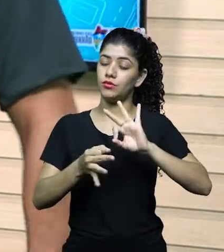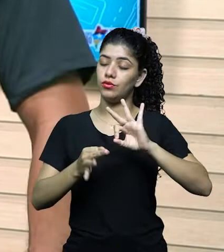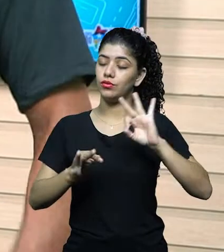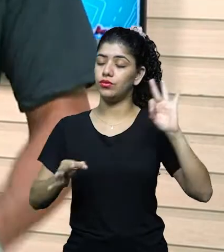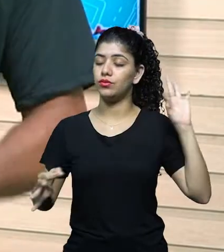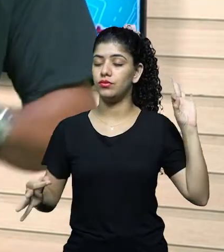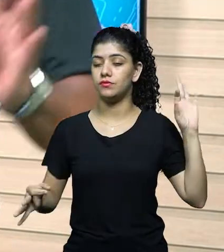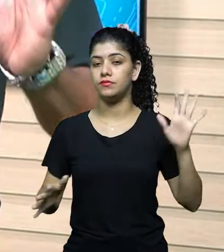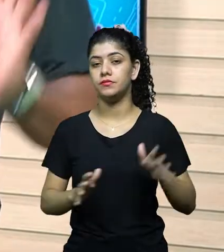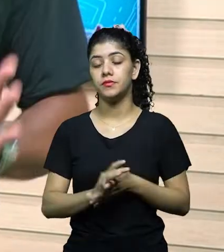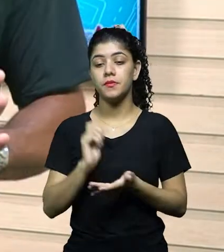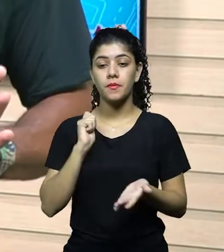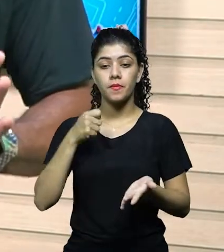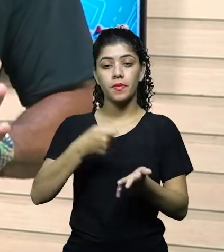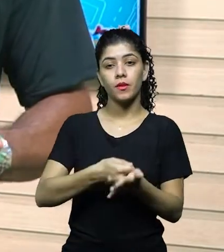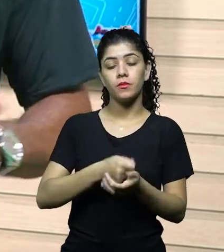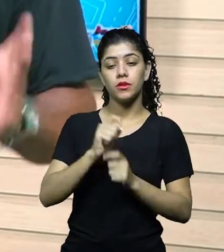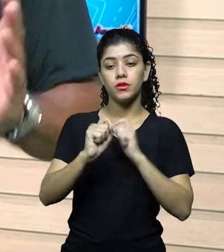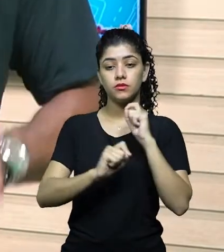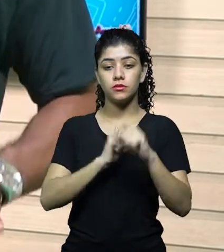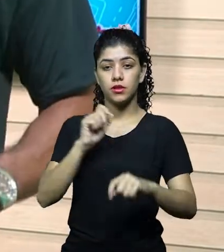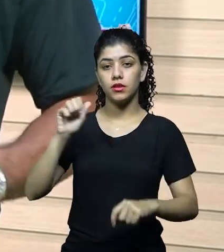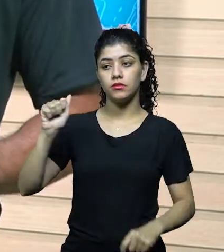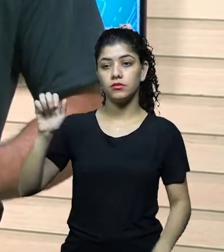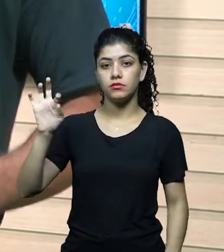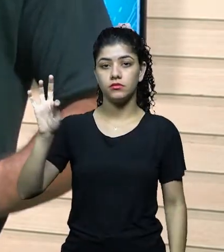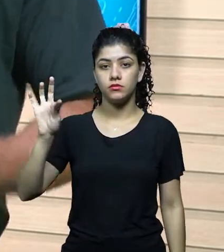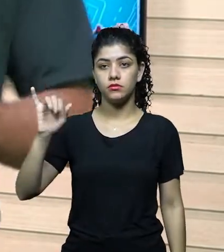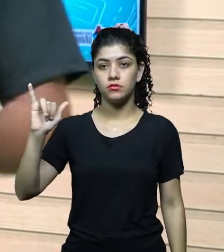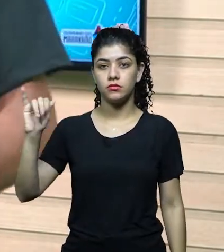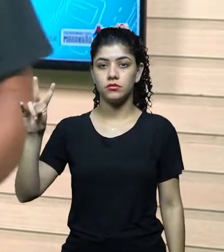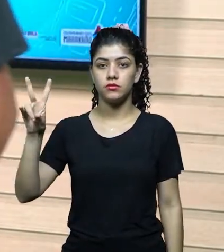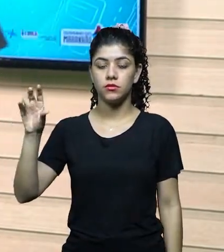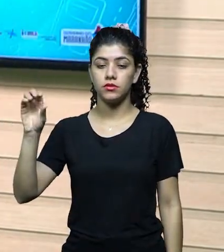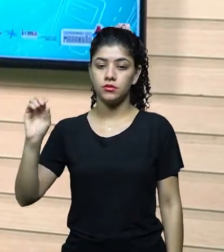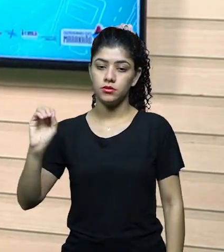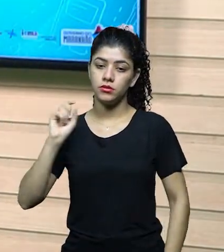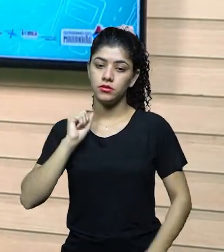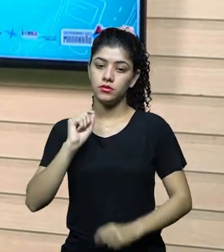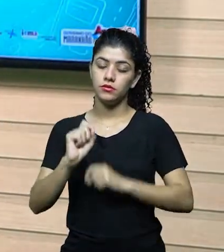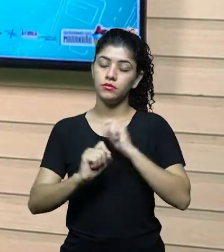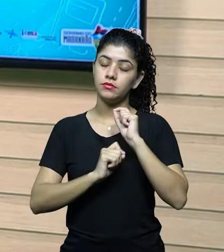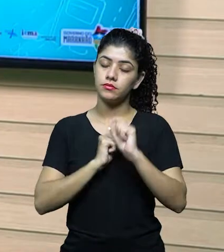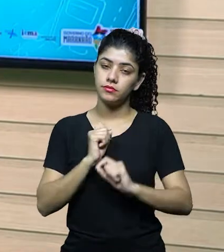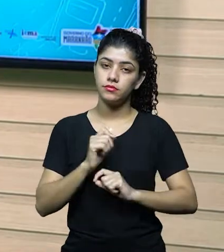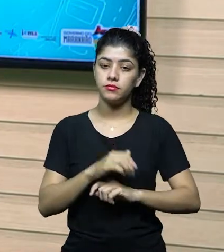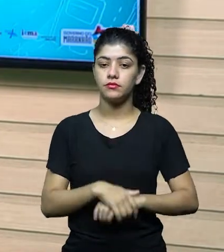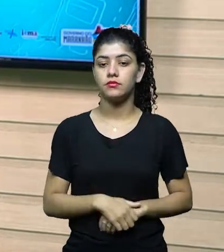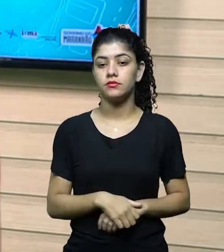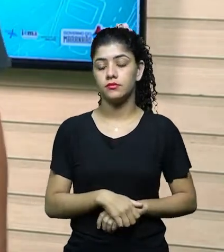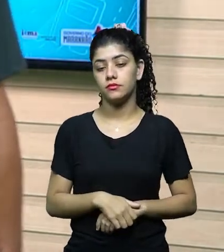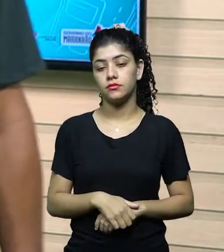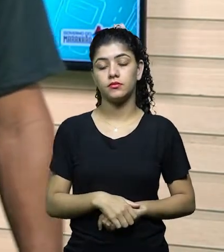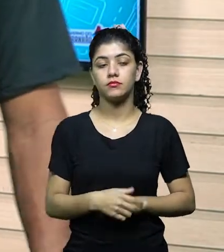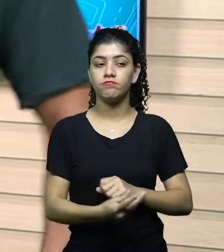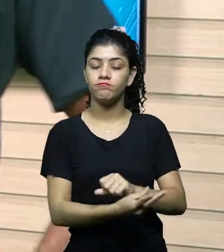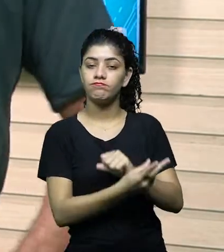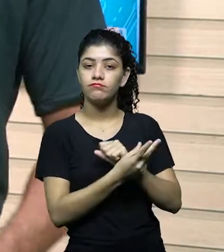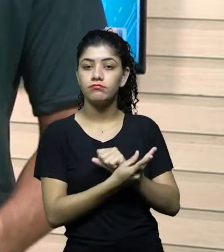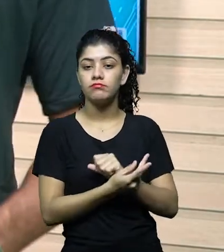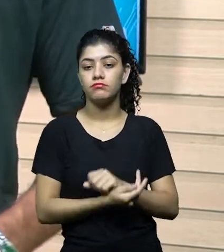Ela talvez pode estar comprando um ativo financeiro, por exemplo, um CDB, um CDC, uma linha de